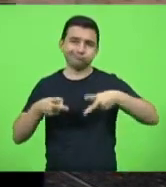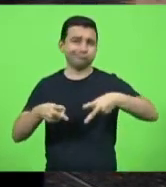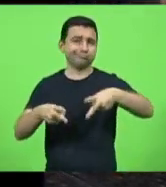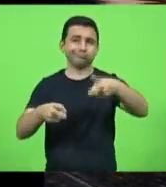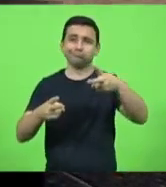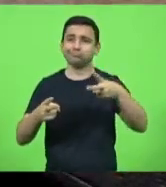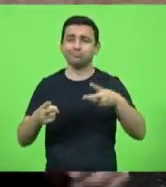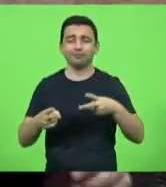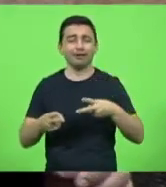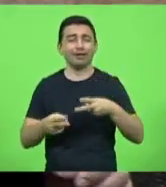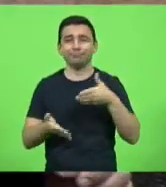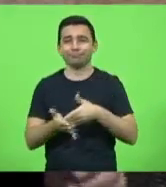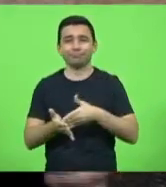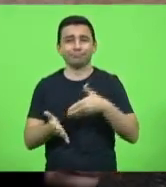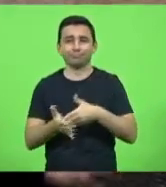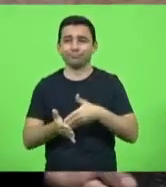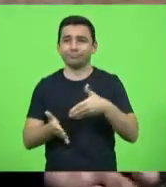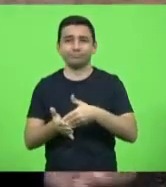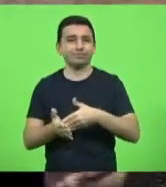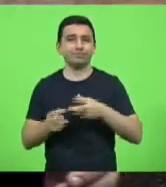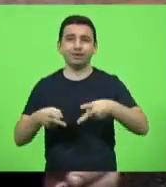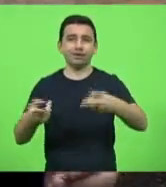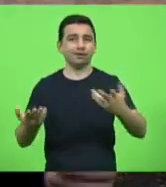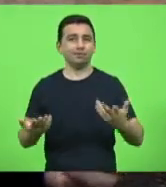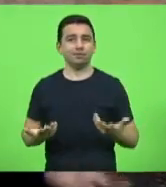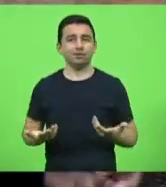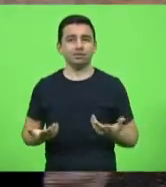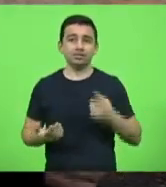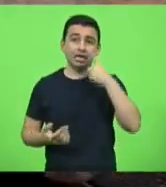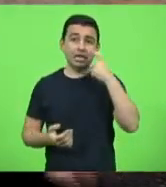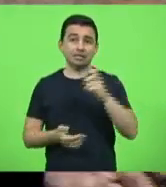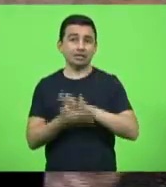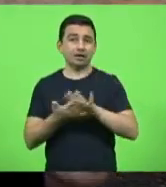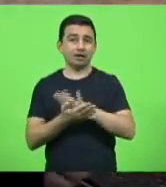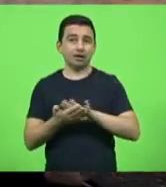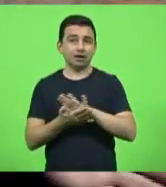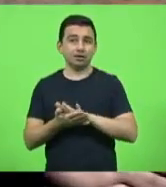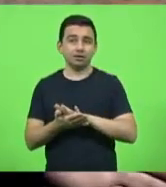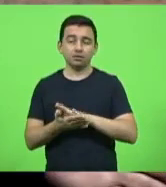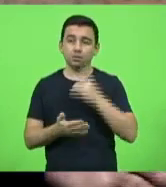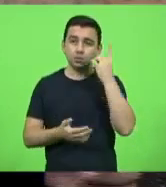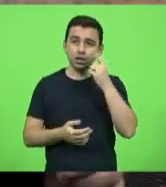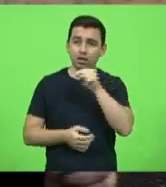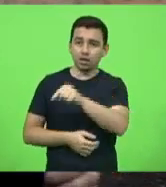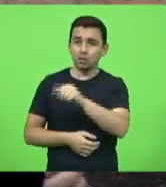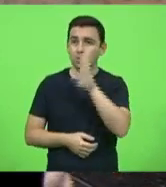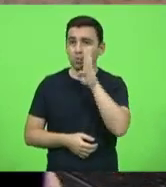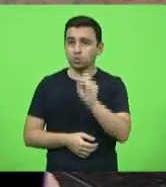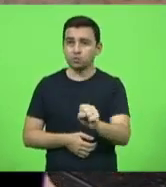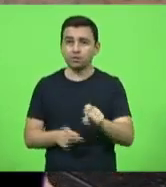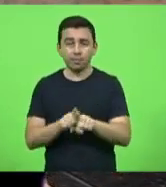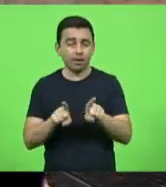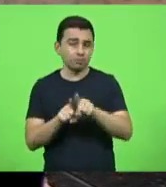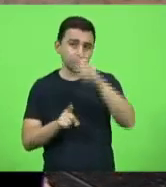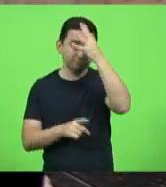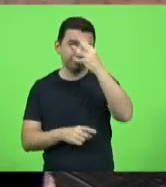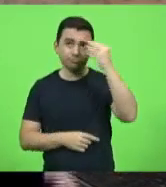mesma batida, né? O que não é de interesse, eu tenho certeza, nem do deputado Bruno, nem da deputada Luciane,